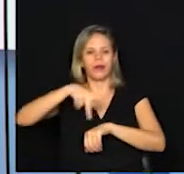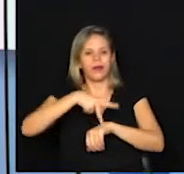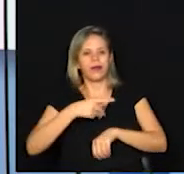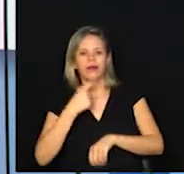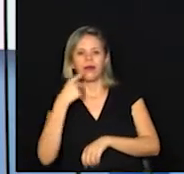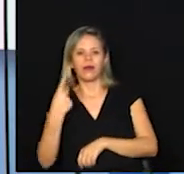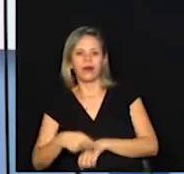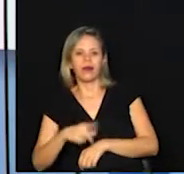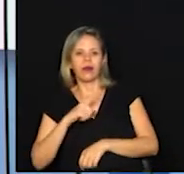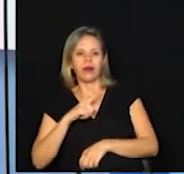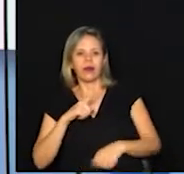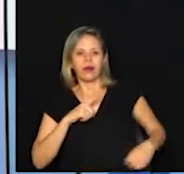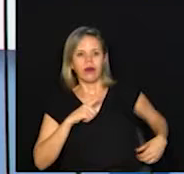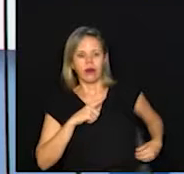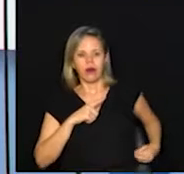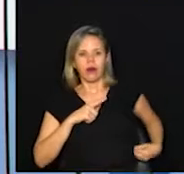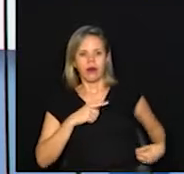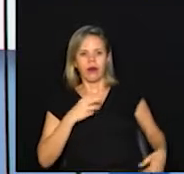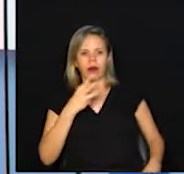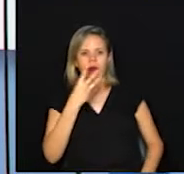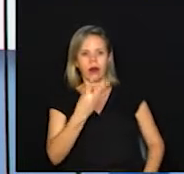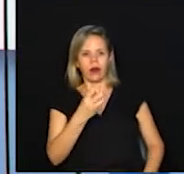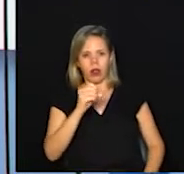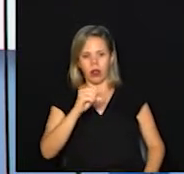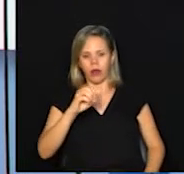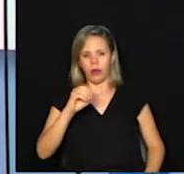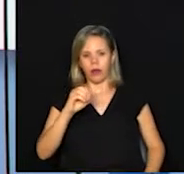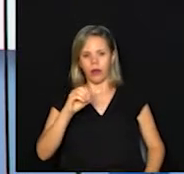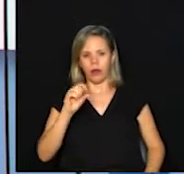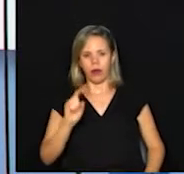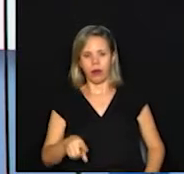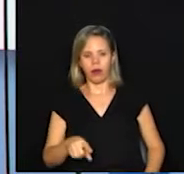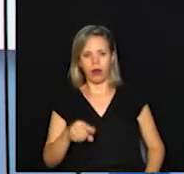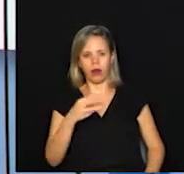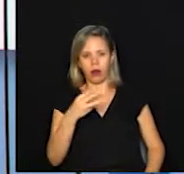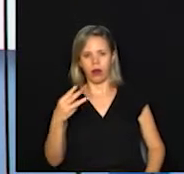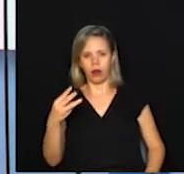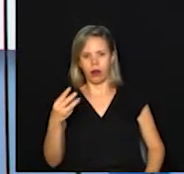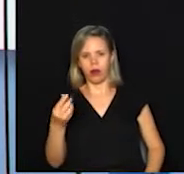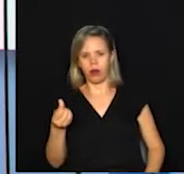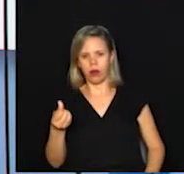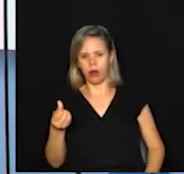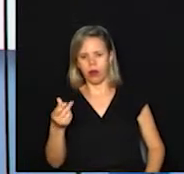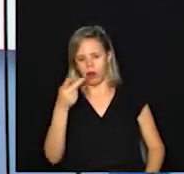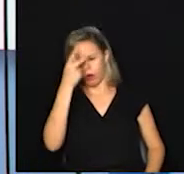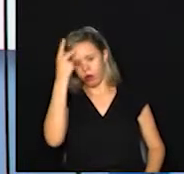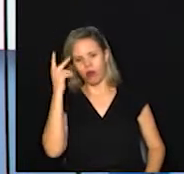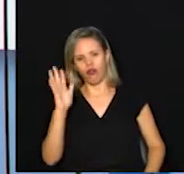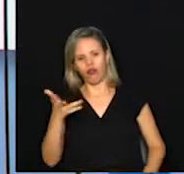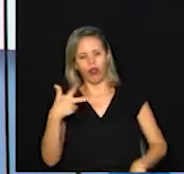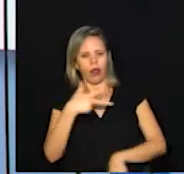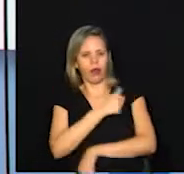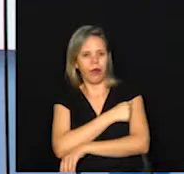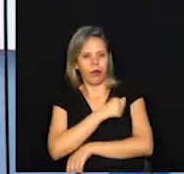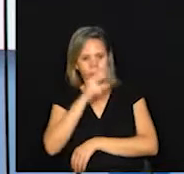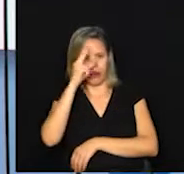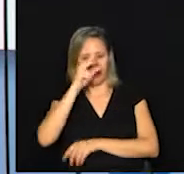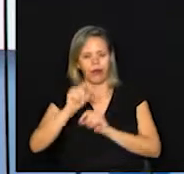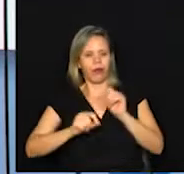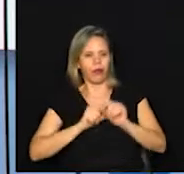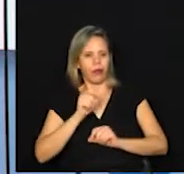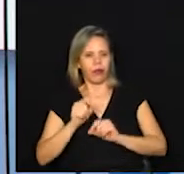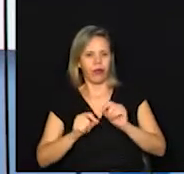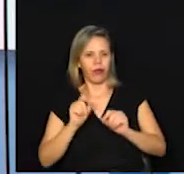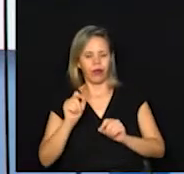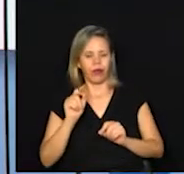Campinas, nós temos aí 309.783 pessoas já vacinadas, lembrando